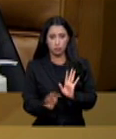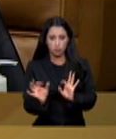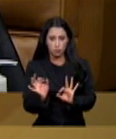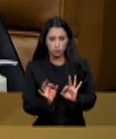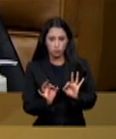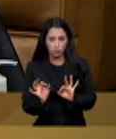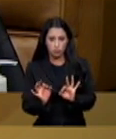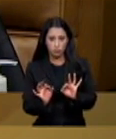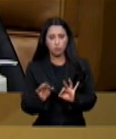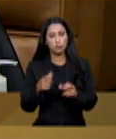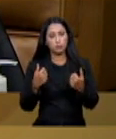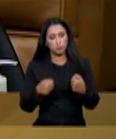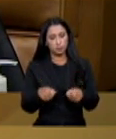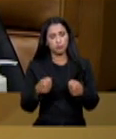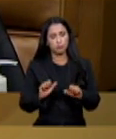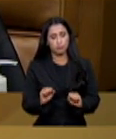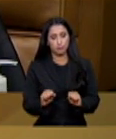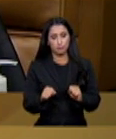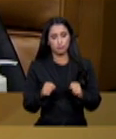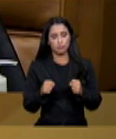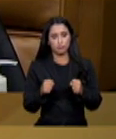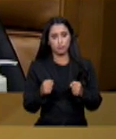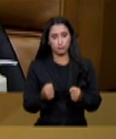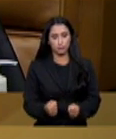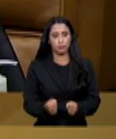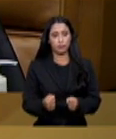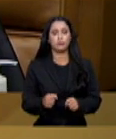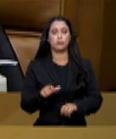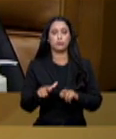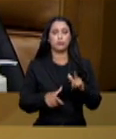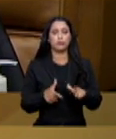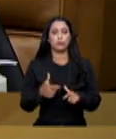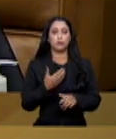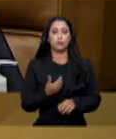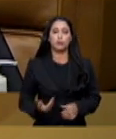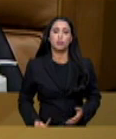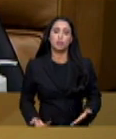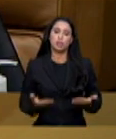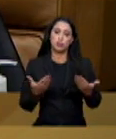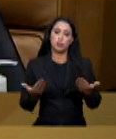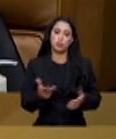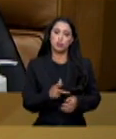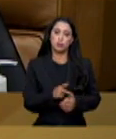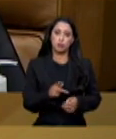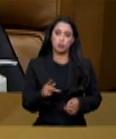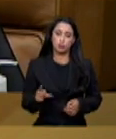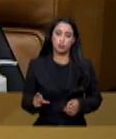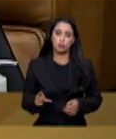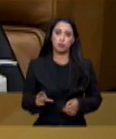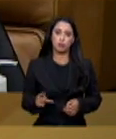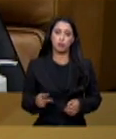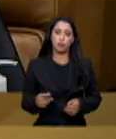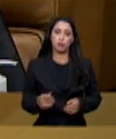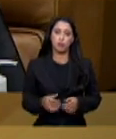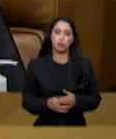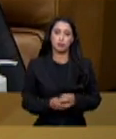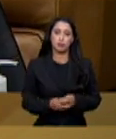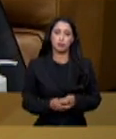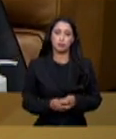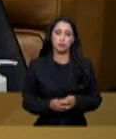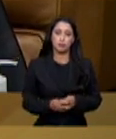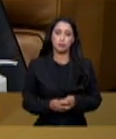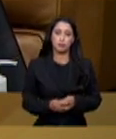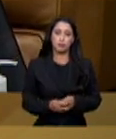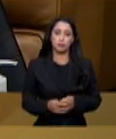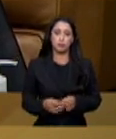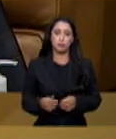formulada, necessária à defesa dos serviços públicos. Por isso, senhor presidente, eu estou, nada